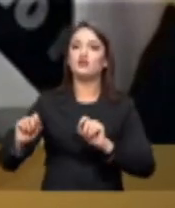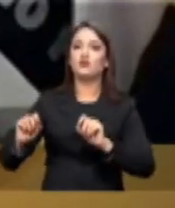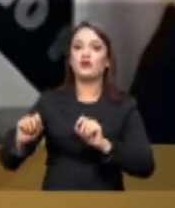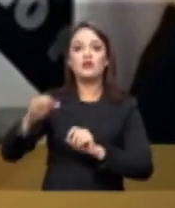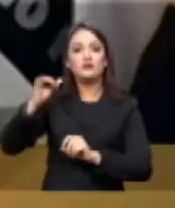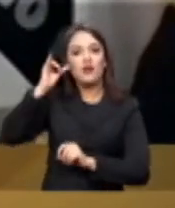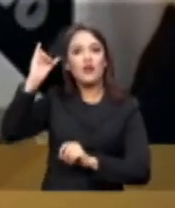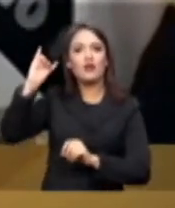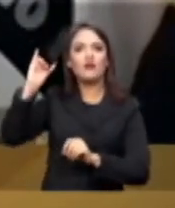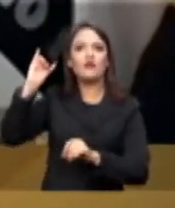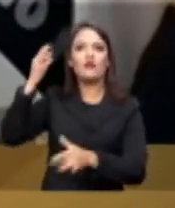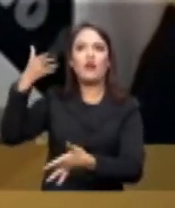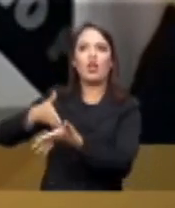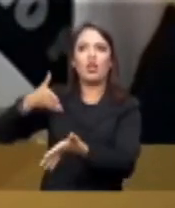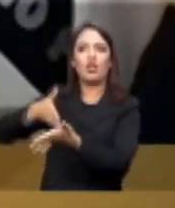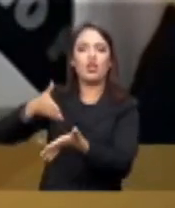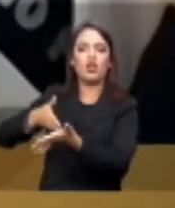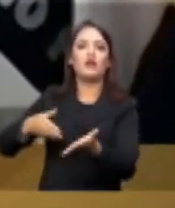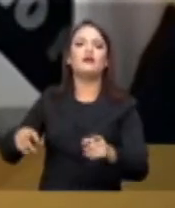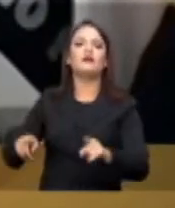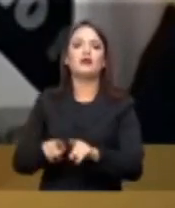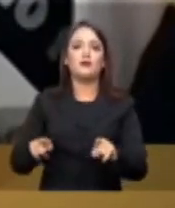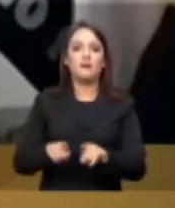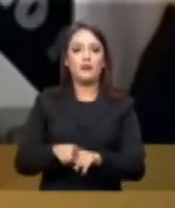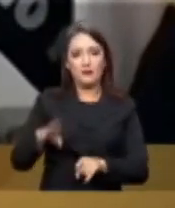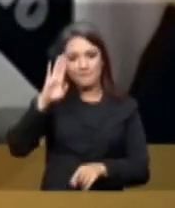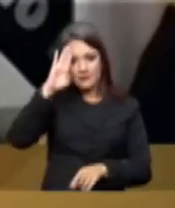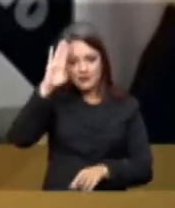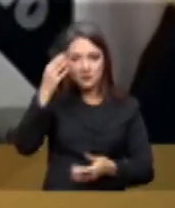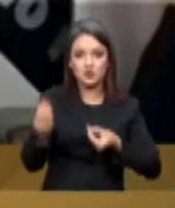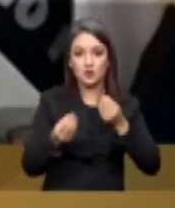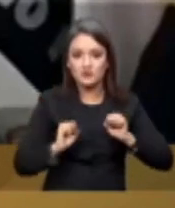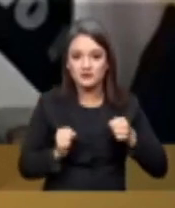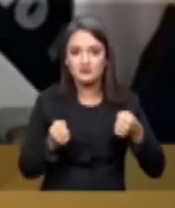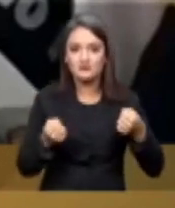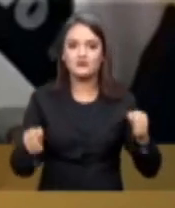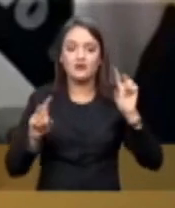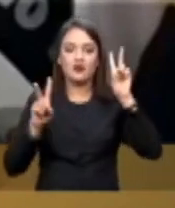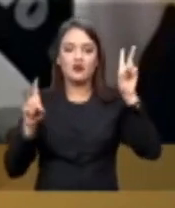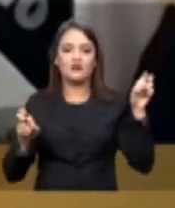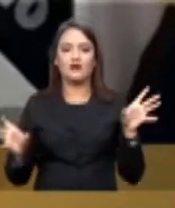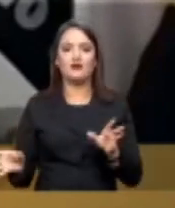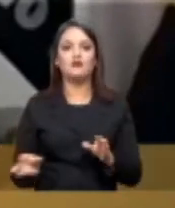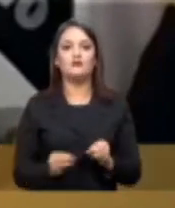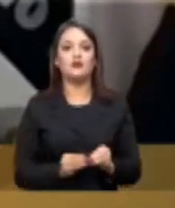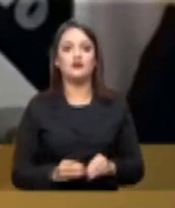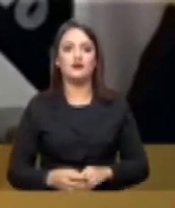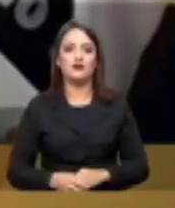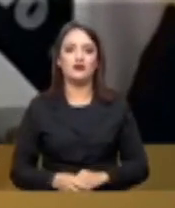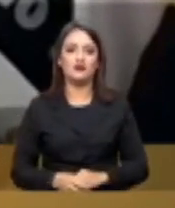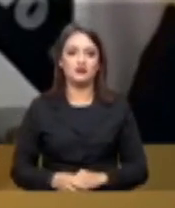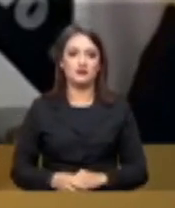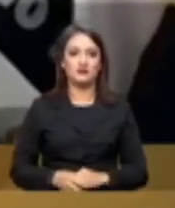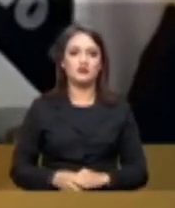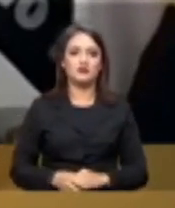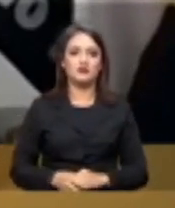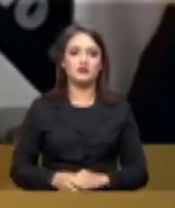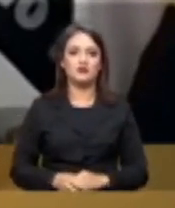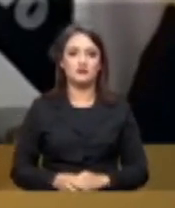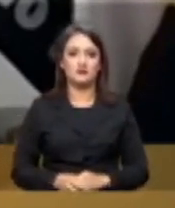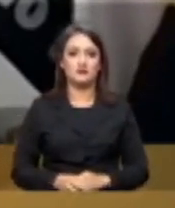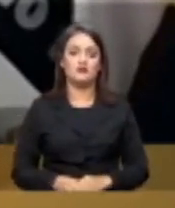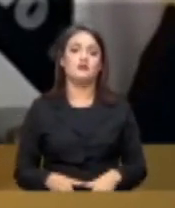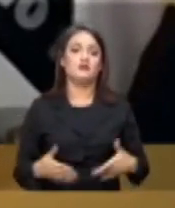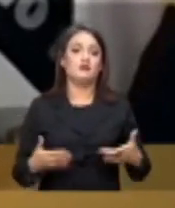liberdade, também e especialmente nos métodos da sua defesa, fecho aspas, com aquele jurista alemão. E